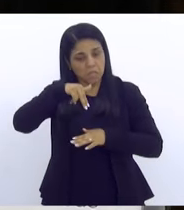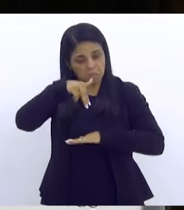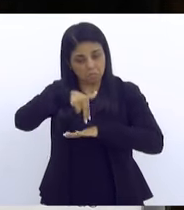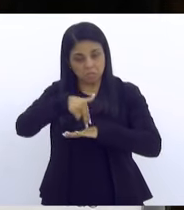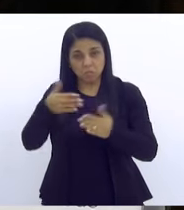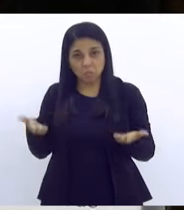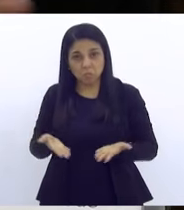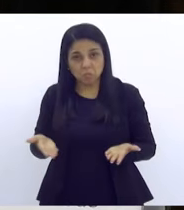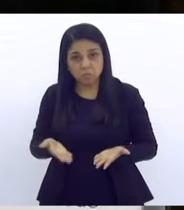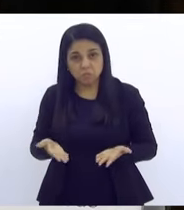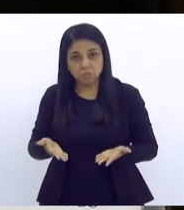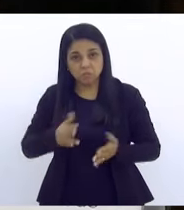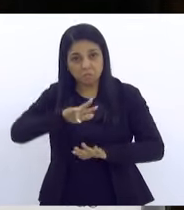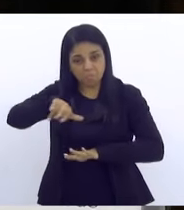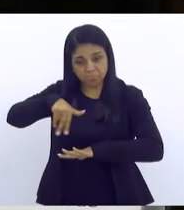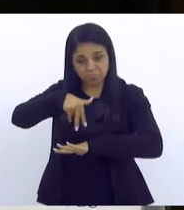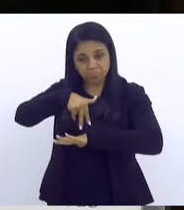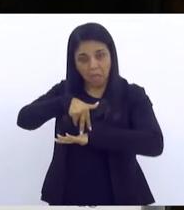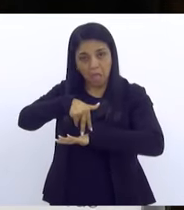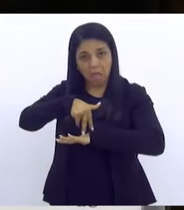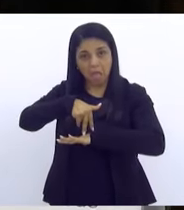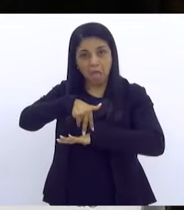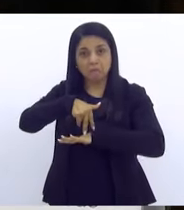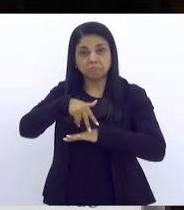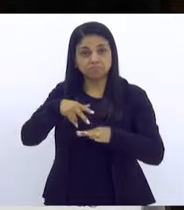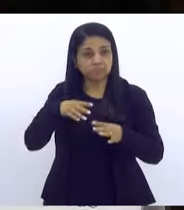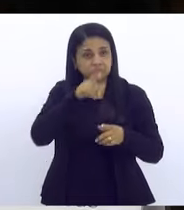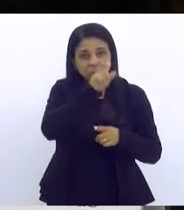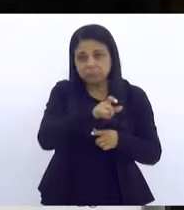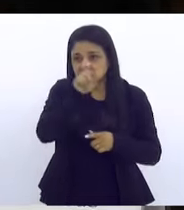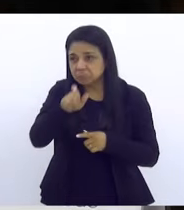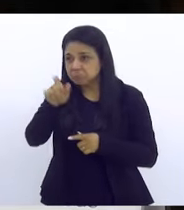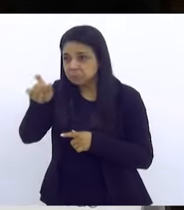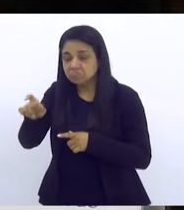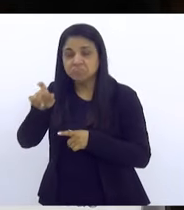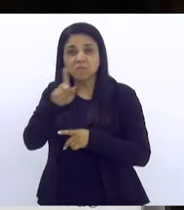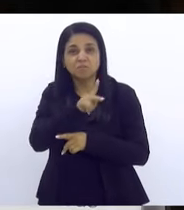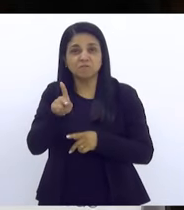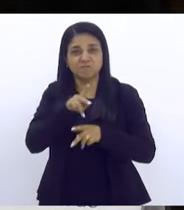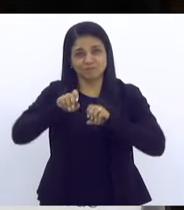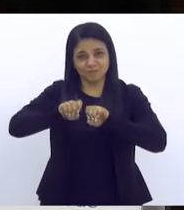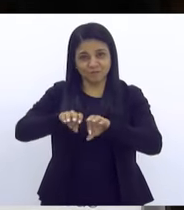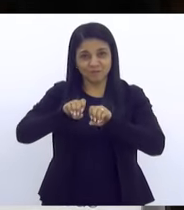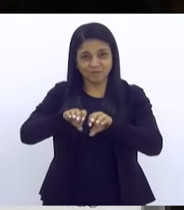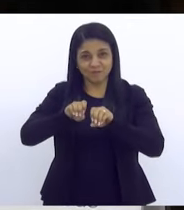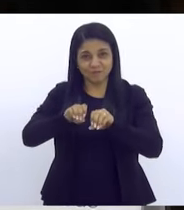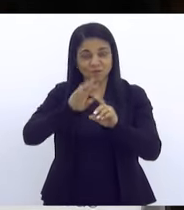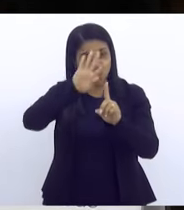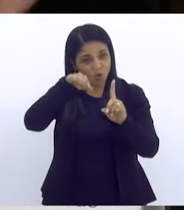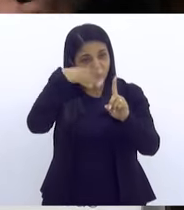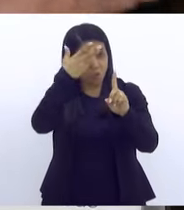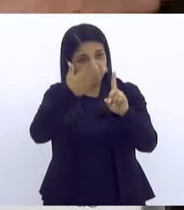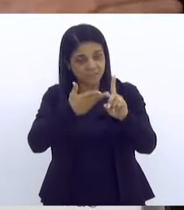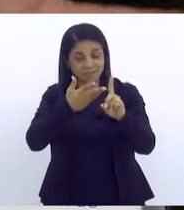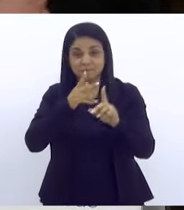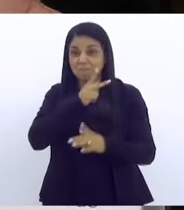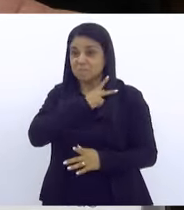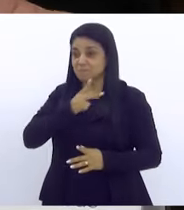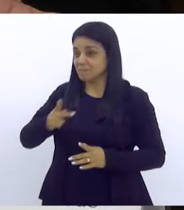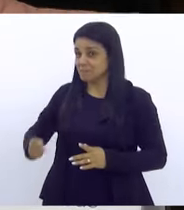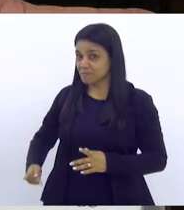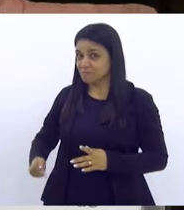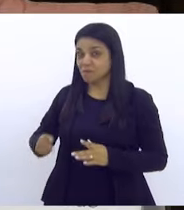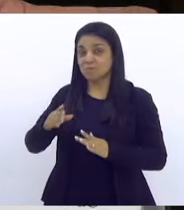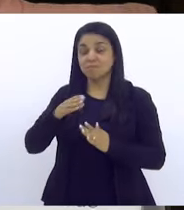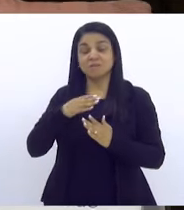com tantas educadoras recebendo uma homenagem presidida por uma tia da escolinha.